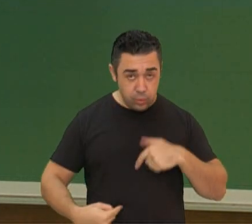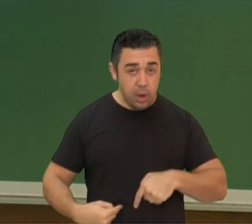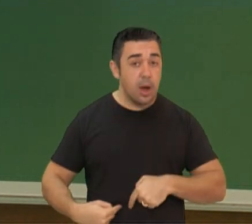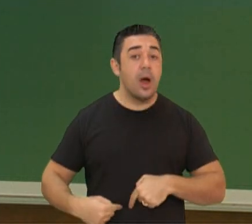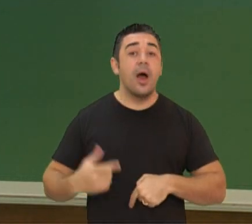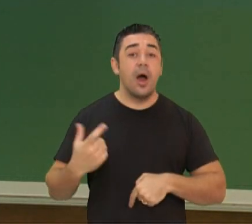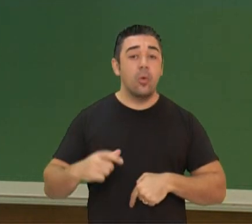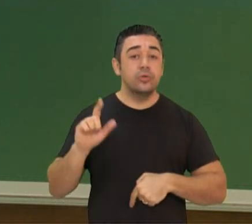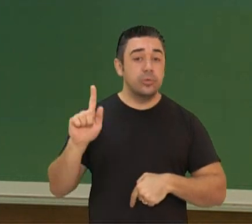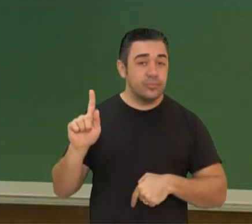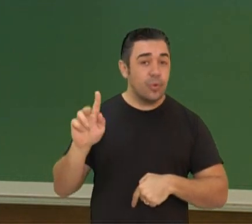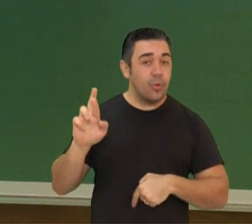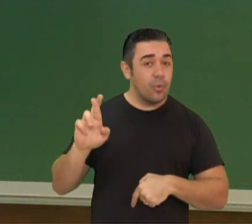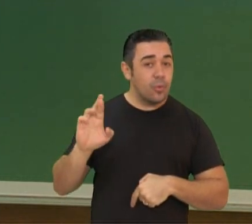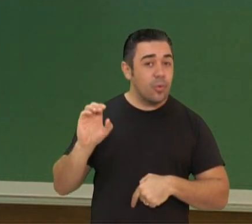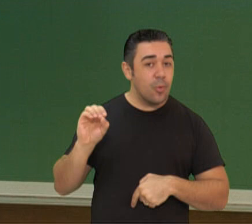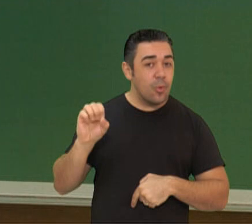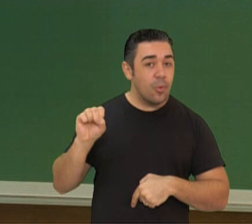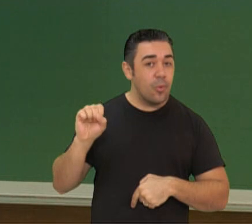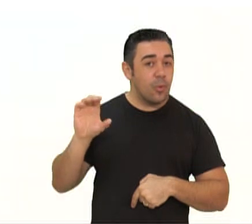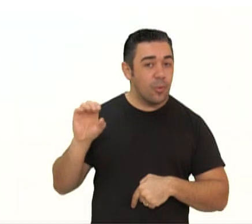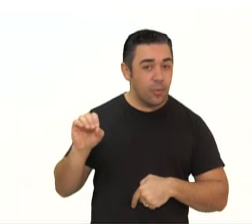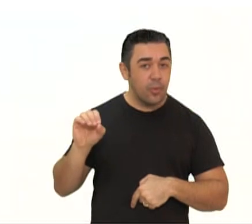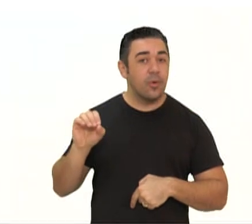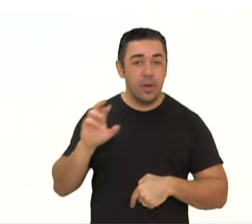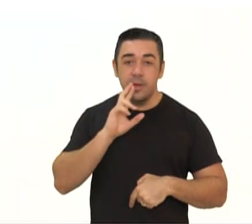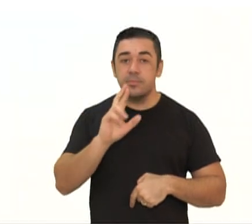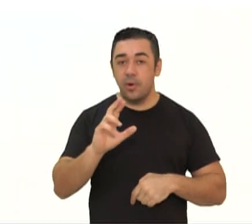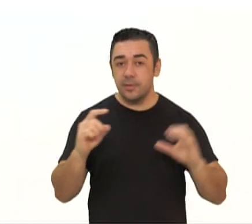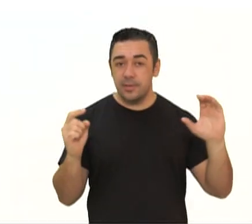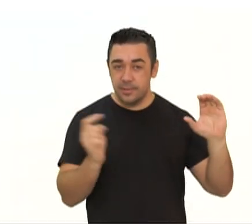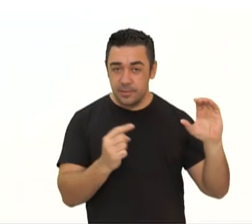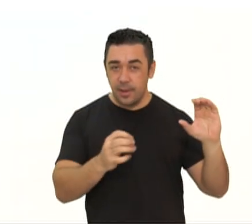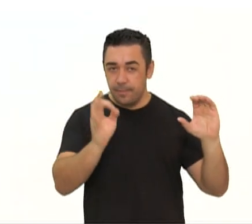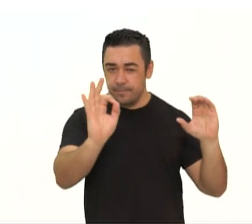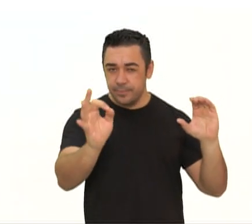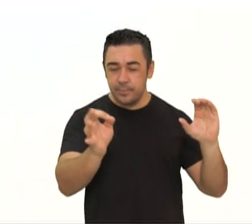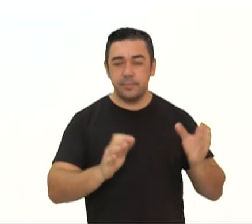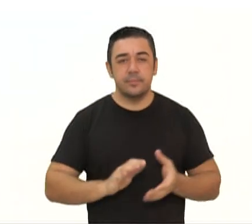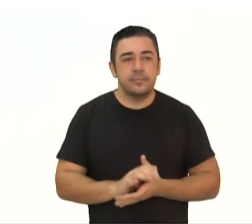intestino grosso. Então, se você respondeu a letra C, é isso aí, muito bem.